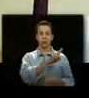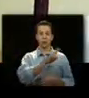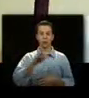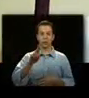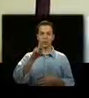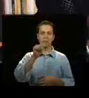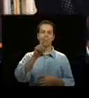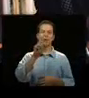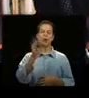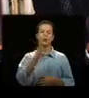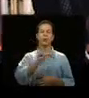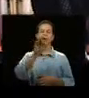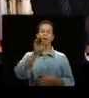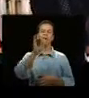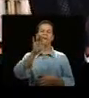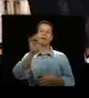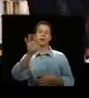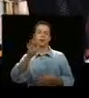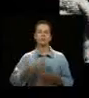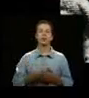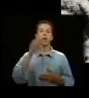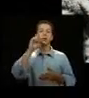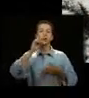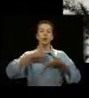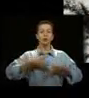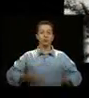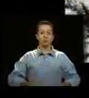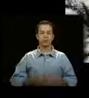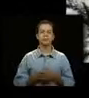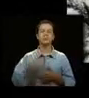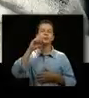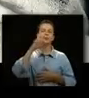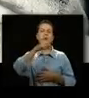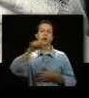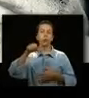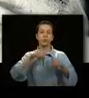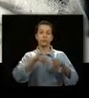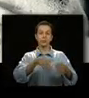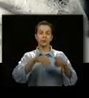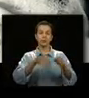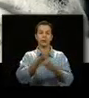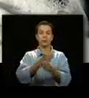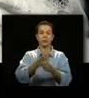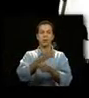Nome: Paulo Freire. Data de nascimento: 19 de setembro